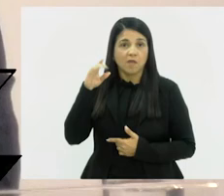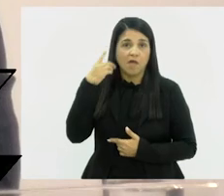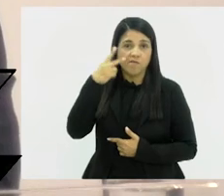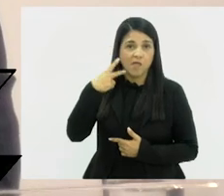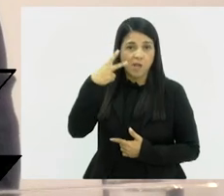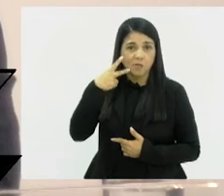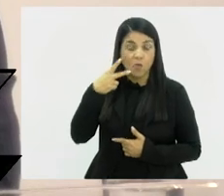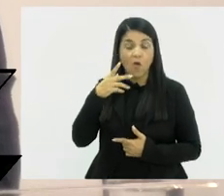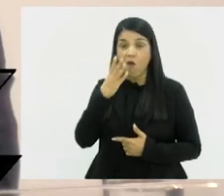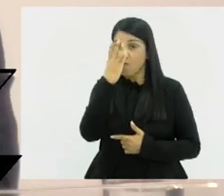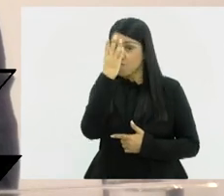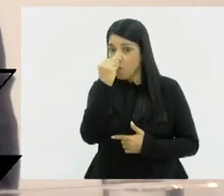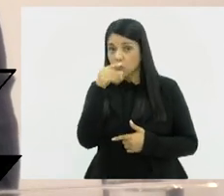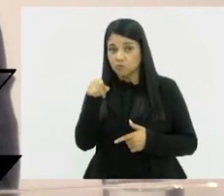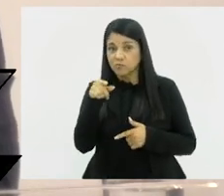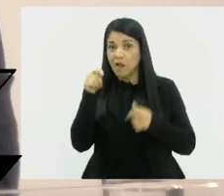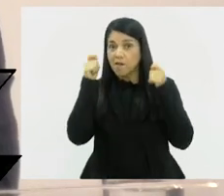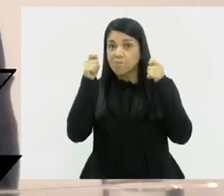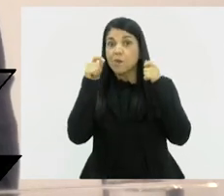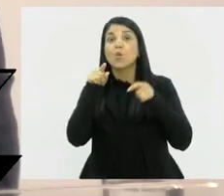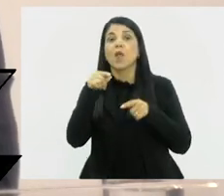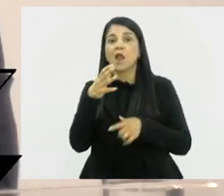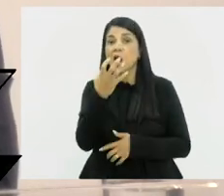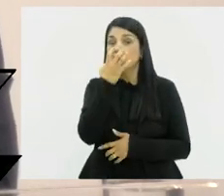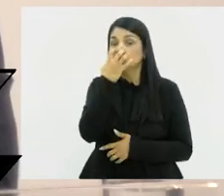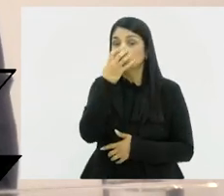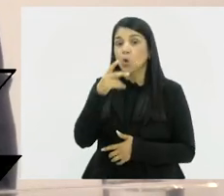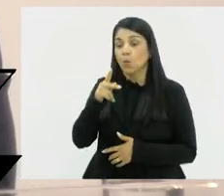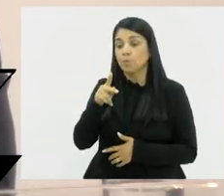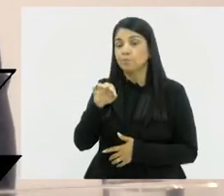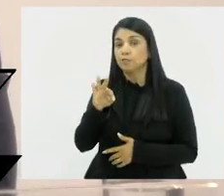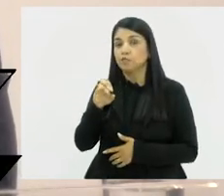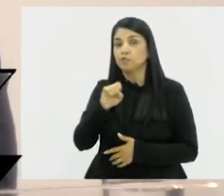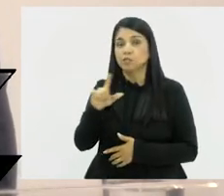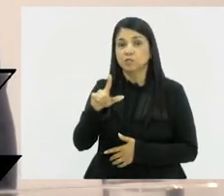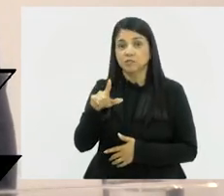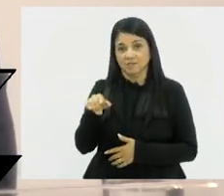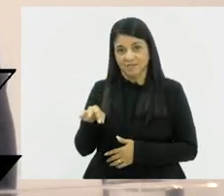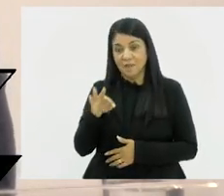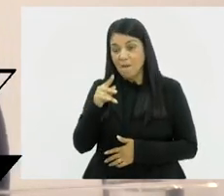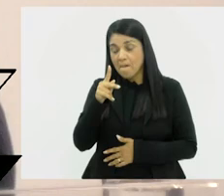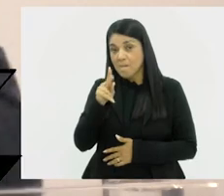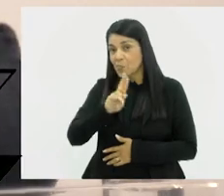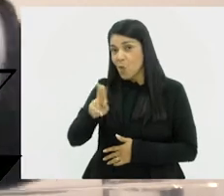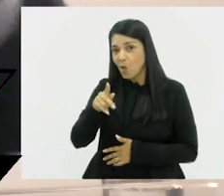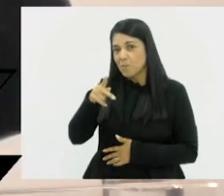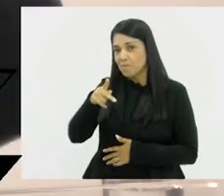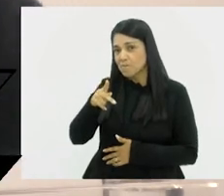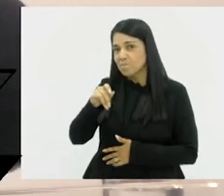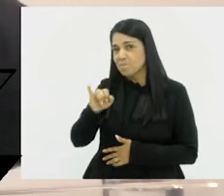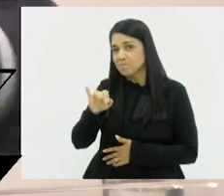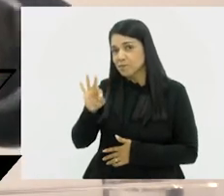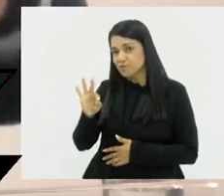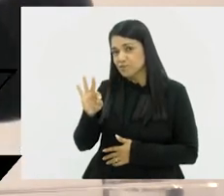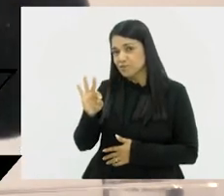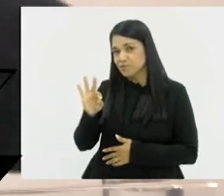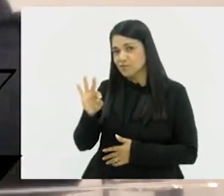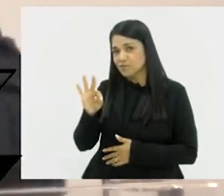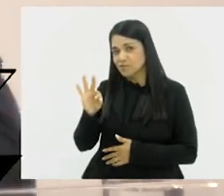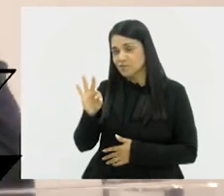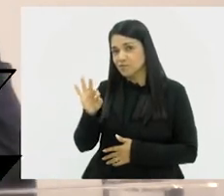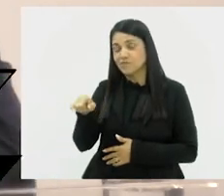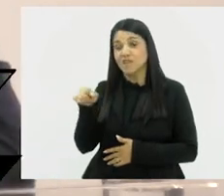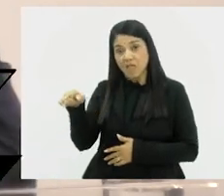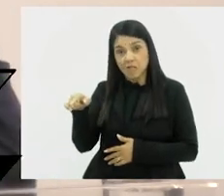foto de campanha dele, presidente, era o cachorro dele, um pitbull, o Pit, que foi que foi, ele